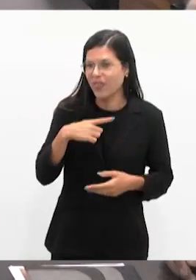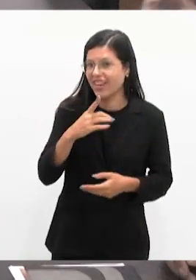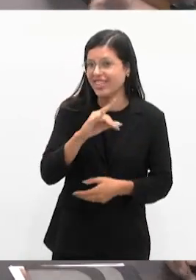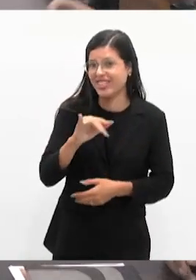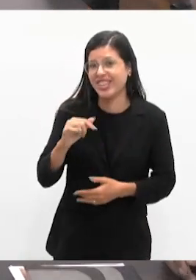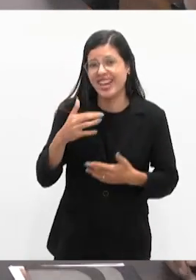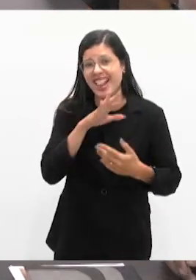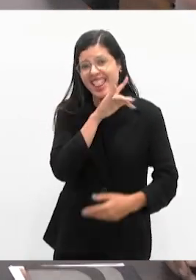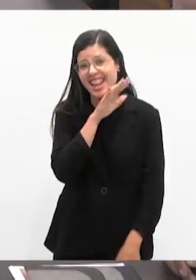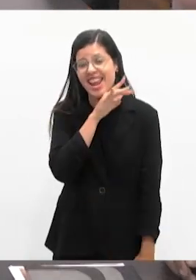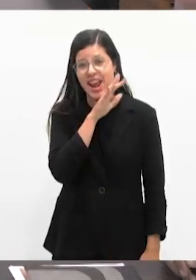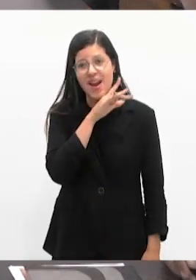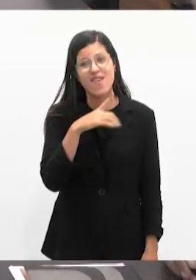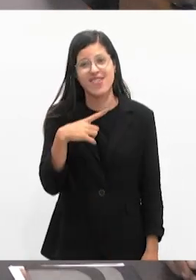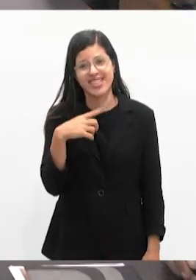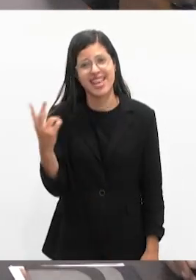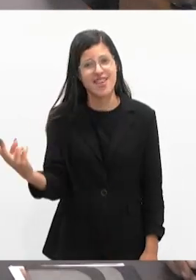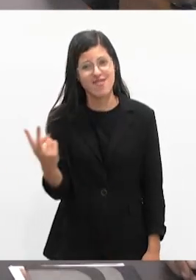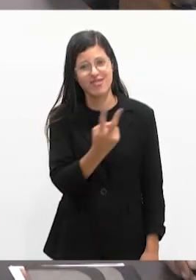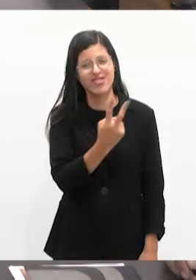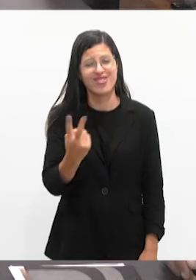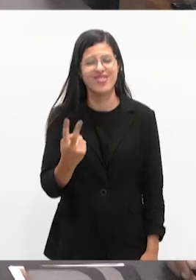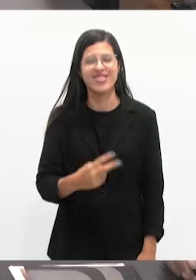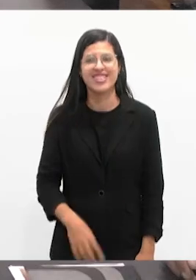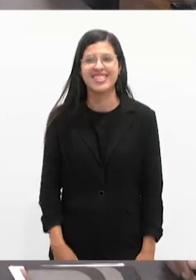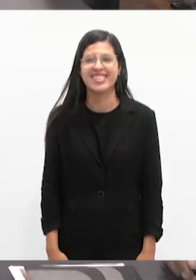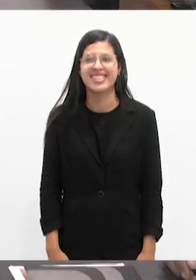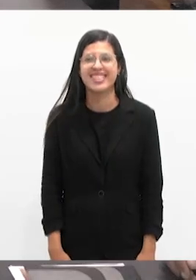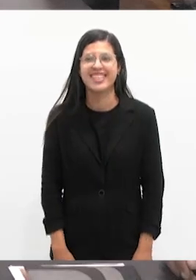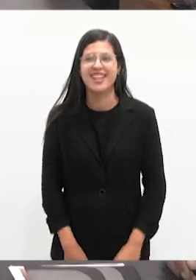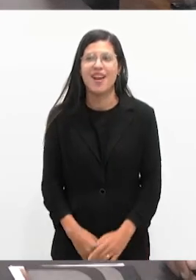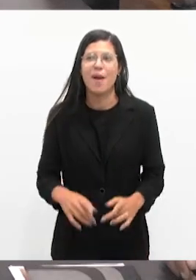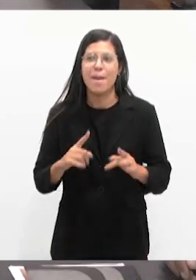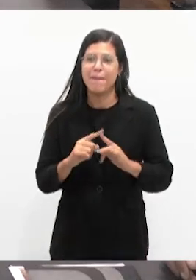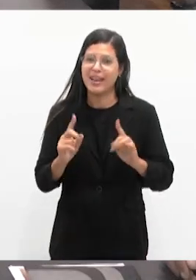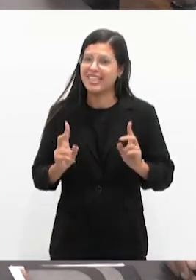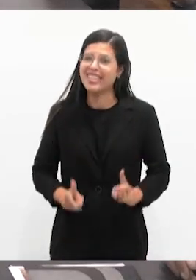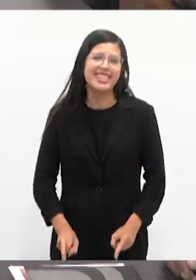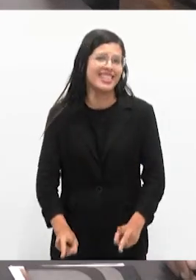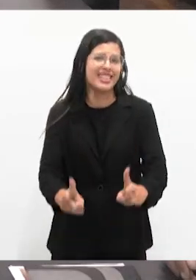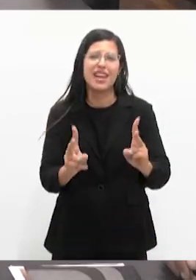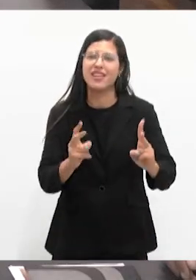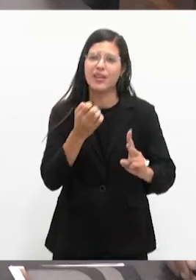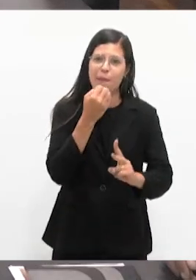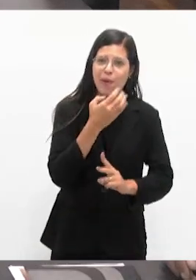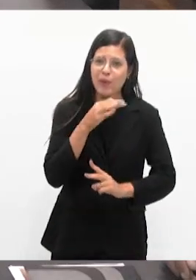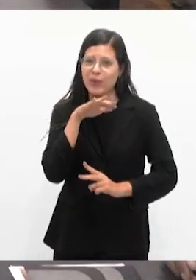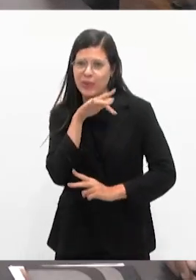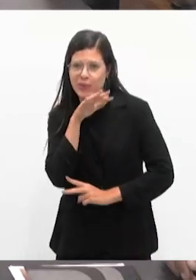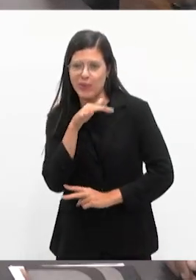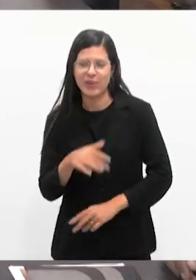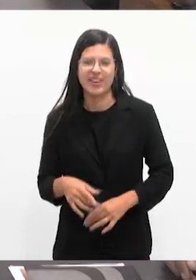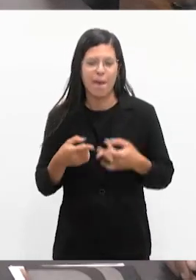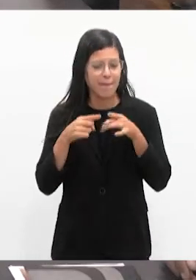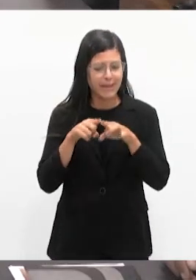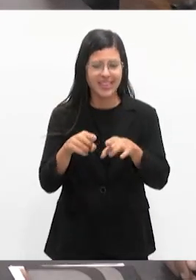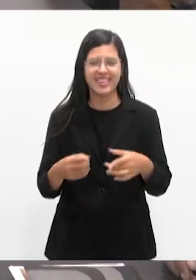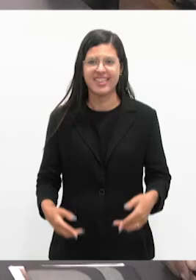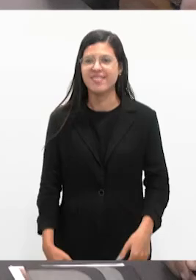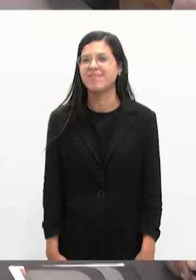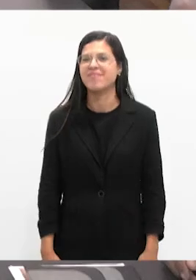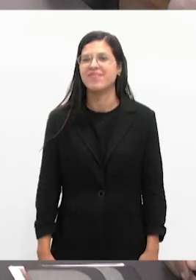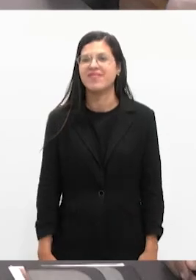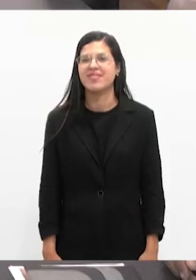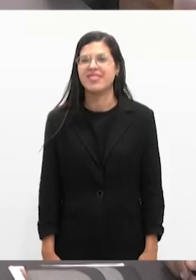sempre- assessoria. Sempre será deputado. Ruth, sempre será Raquel. Depende do dia para ele. Então, após